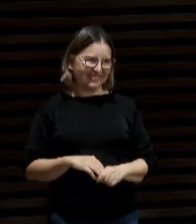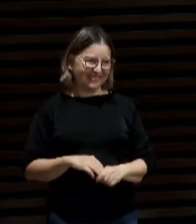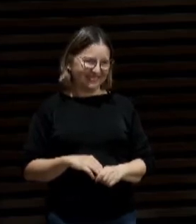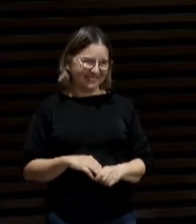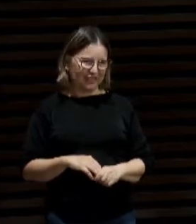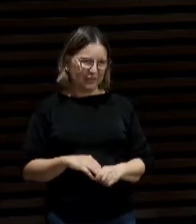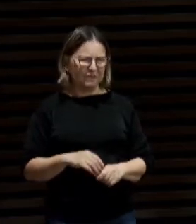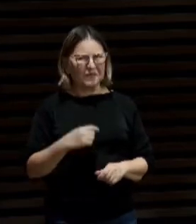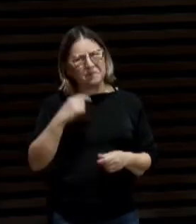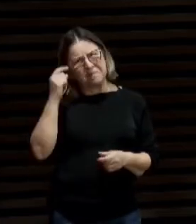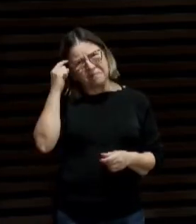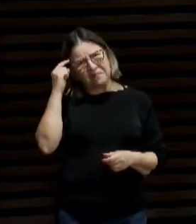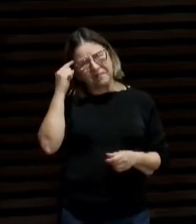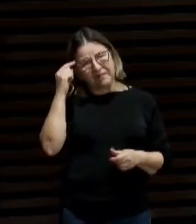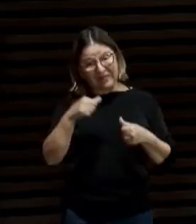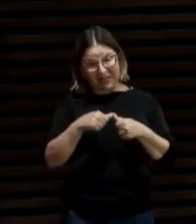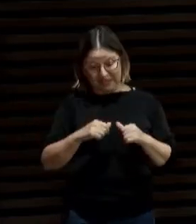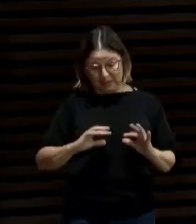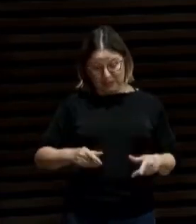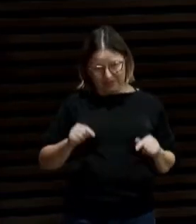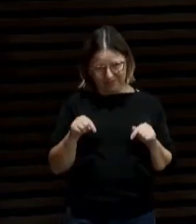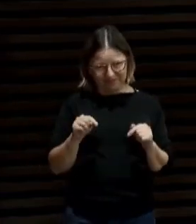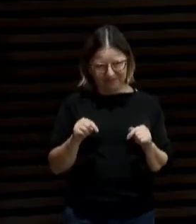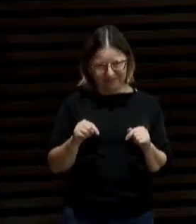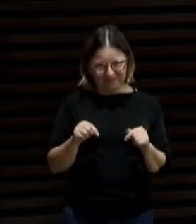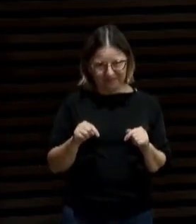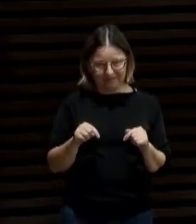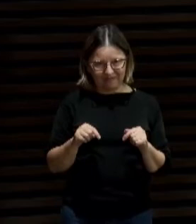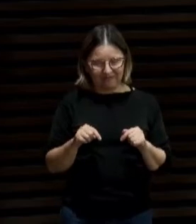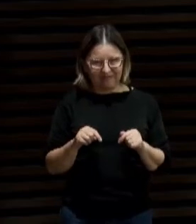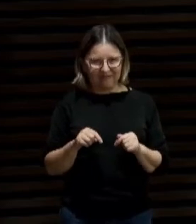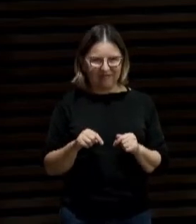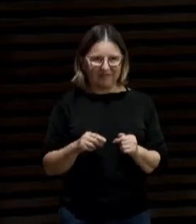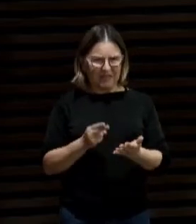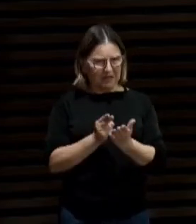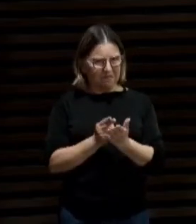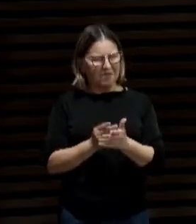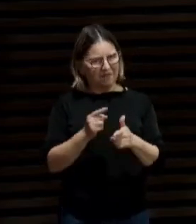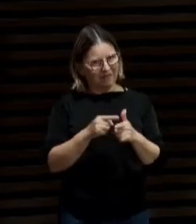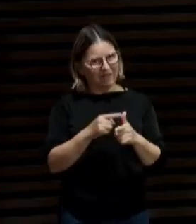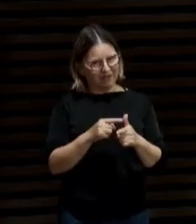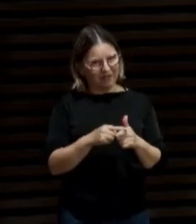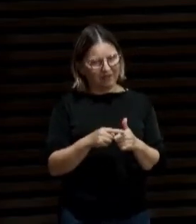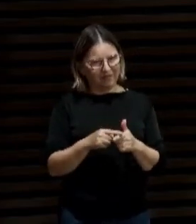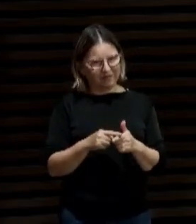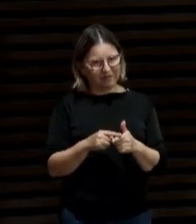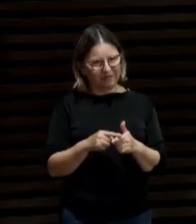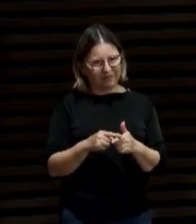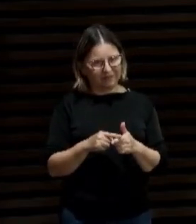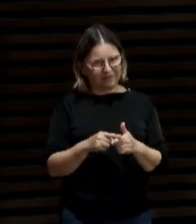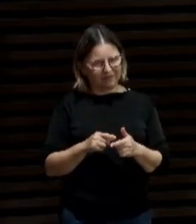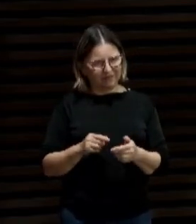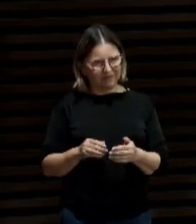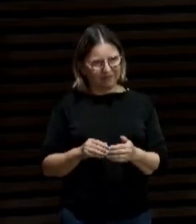E eu fico pensando assim, esse tabernáculo aqui, apesar de tudo, ele tem muita glória, não